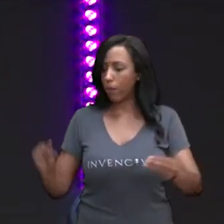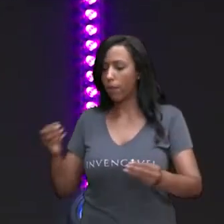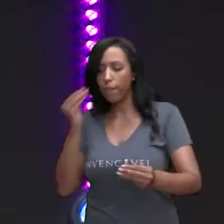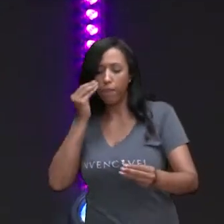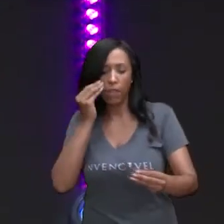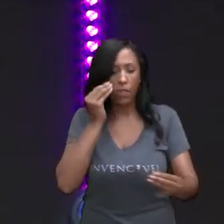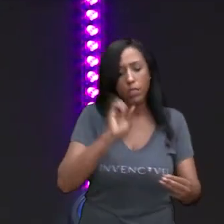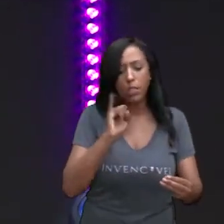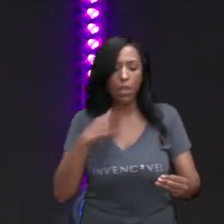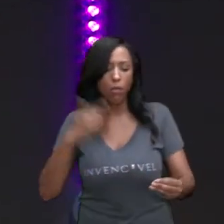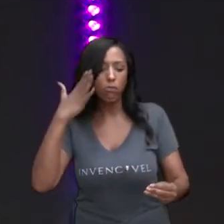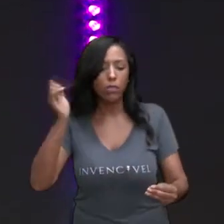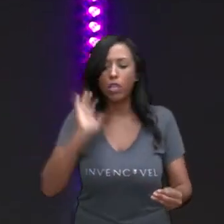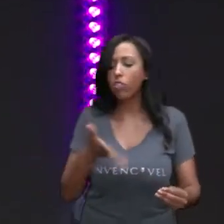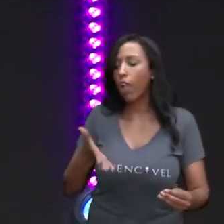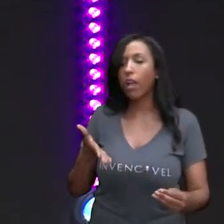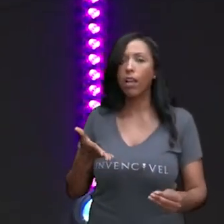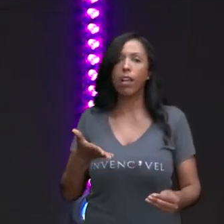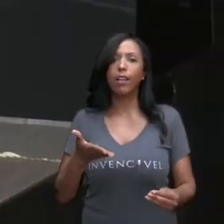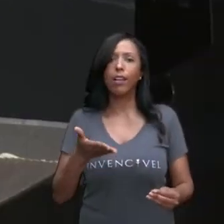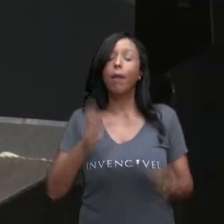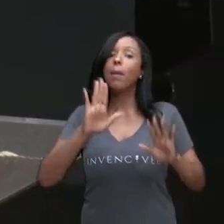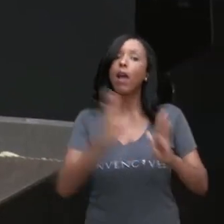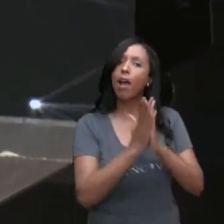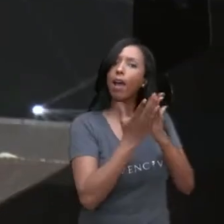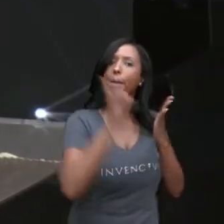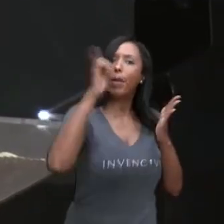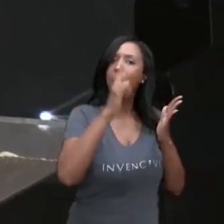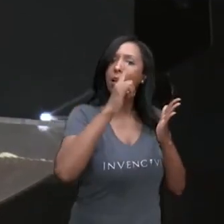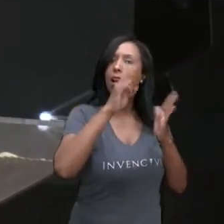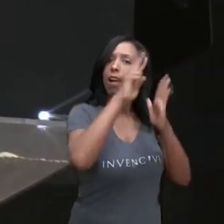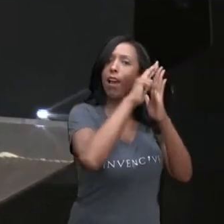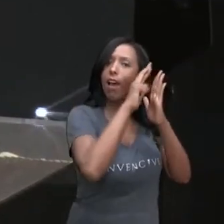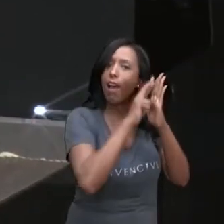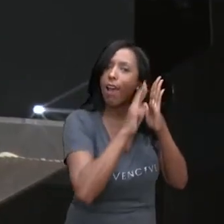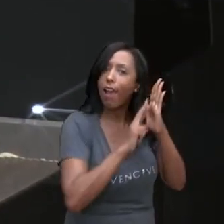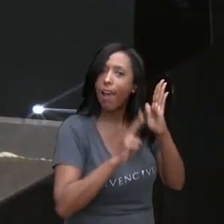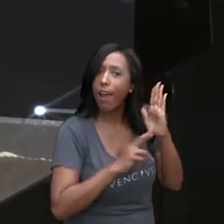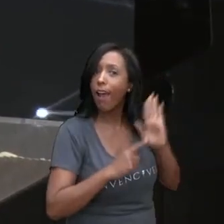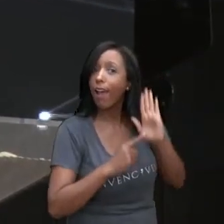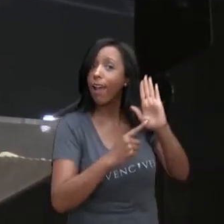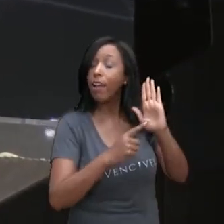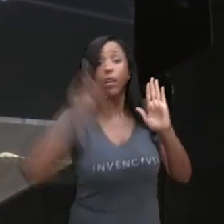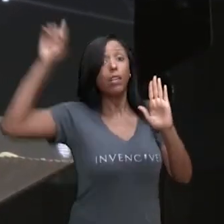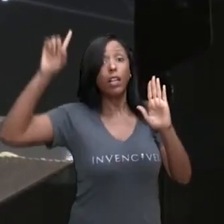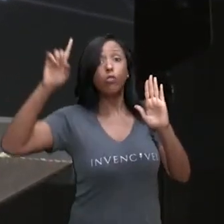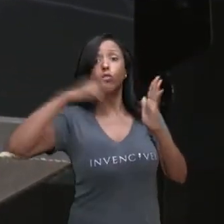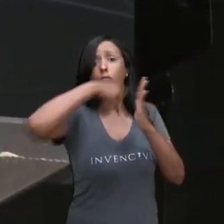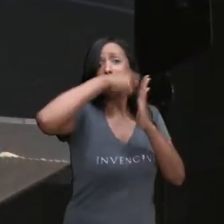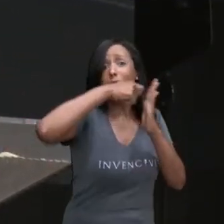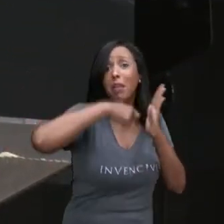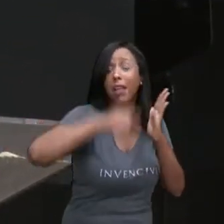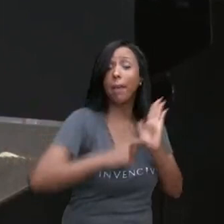Queridos, a Bíblia, esse manual, é a palavra de Deus, é onde se revela seus planos e projetos para o homem. A